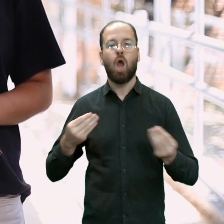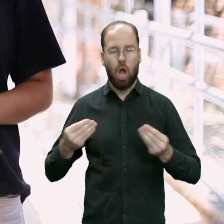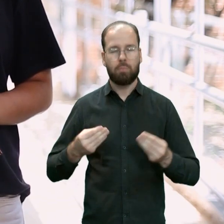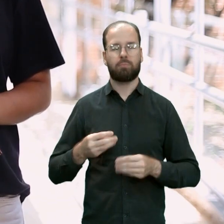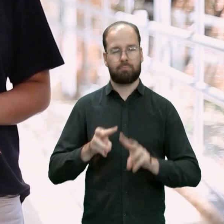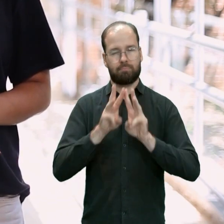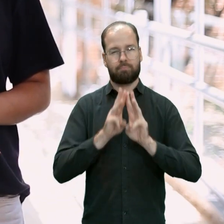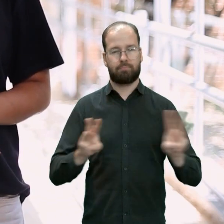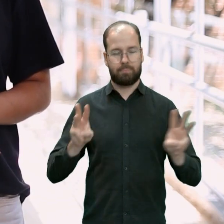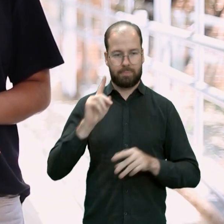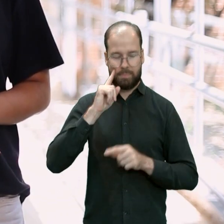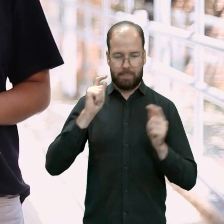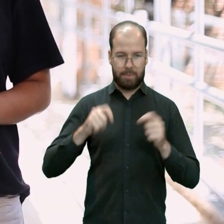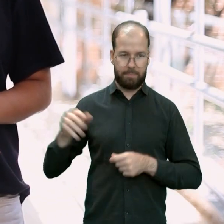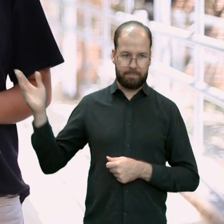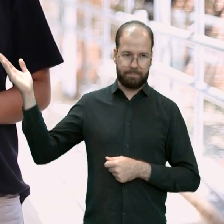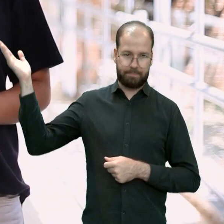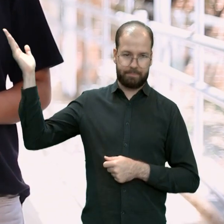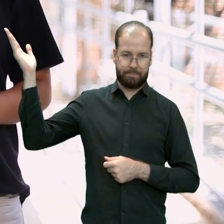em